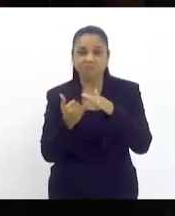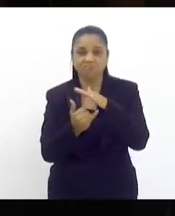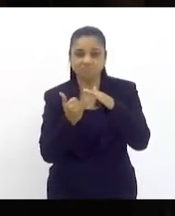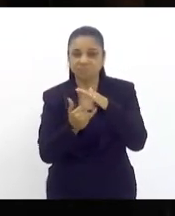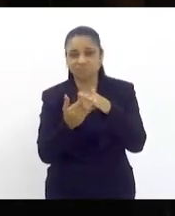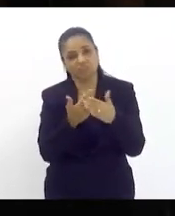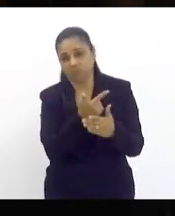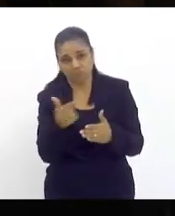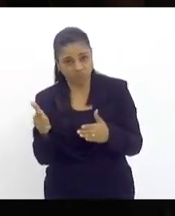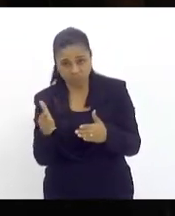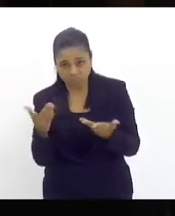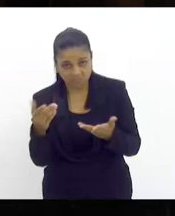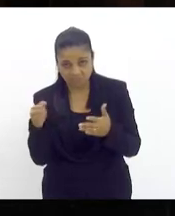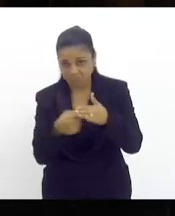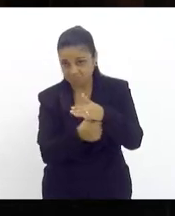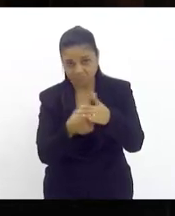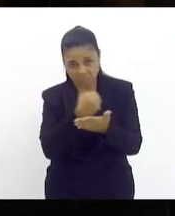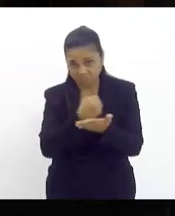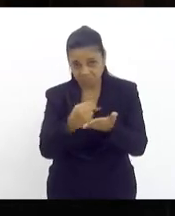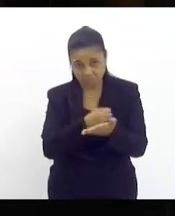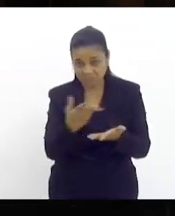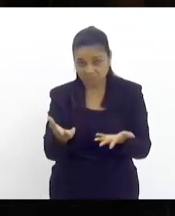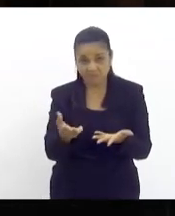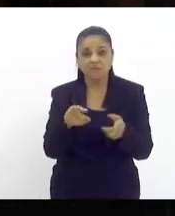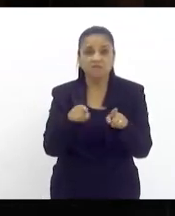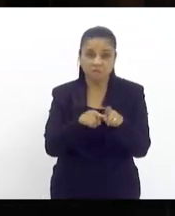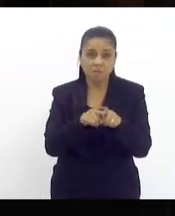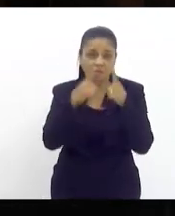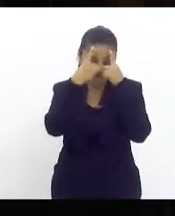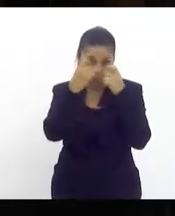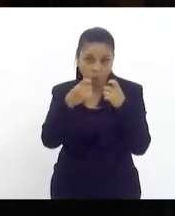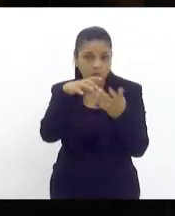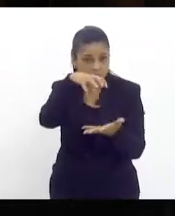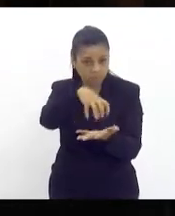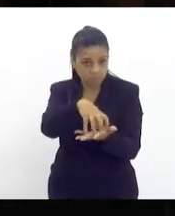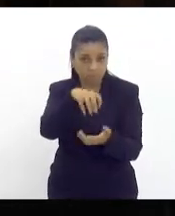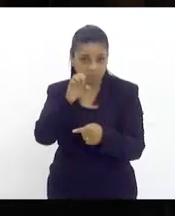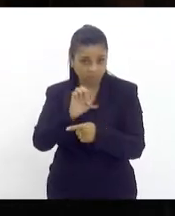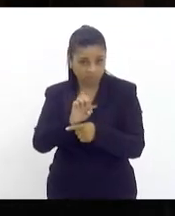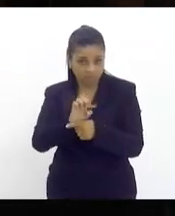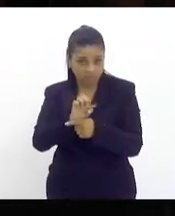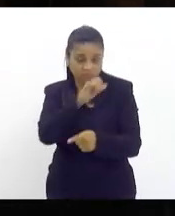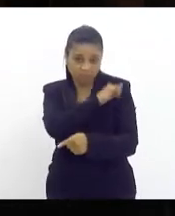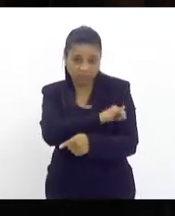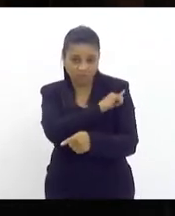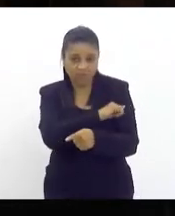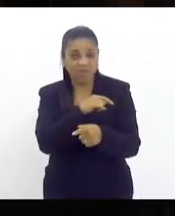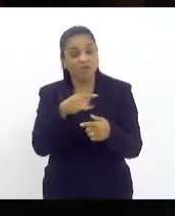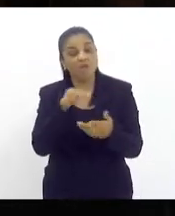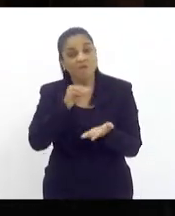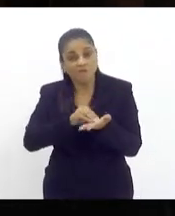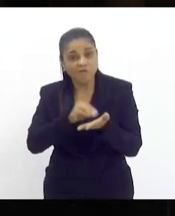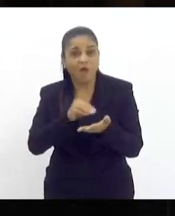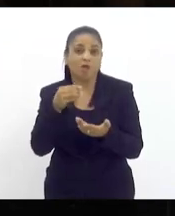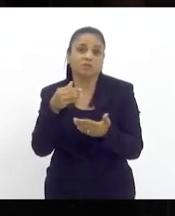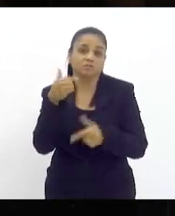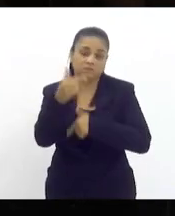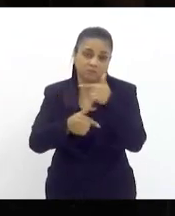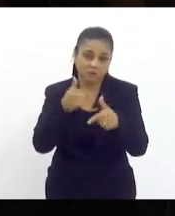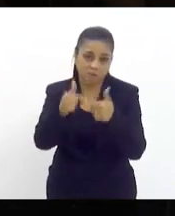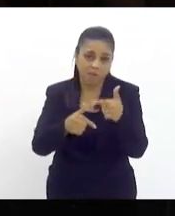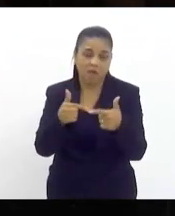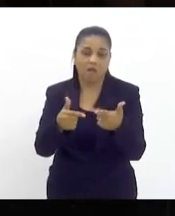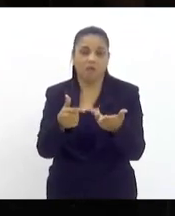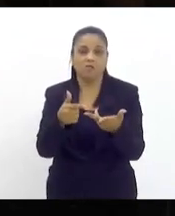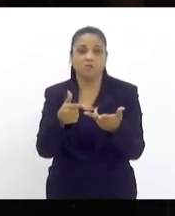epicentro da violência contra mulher também é um epicentro de desemprego e de falta de acesso a essas